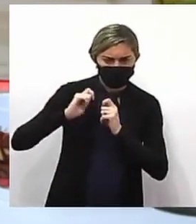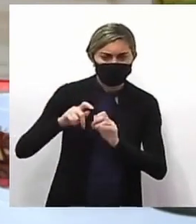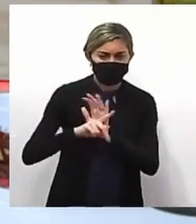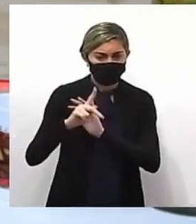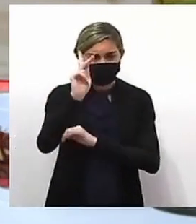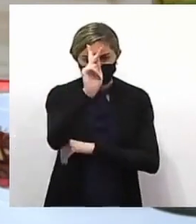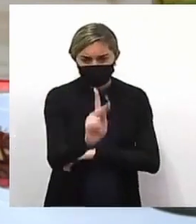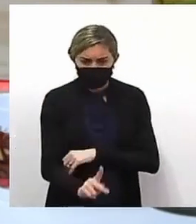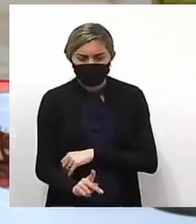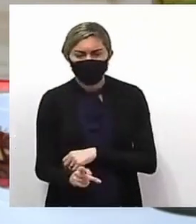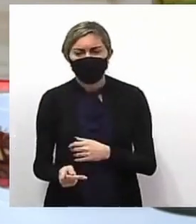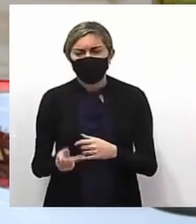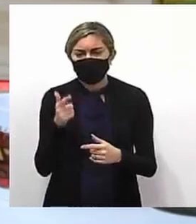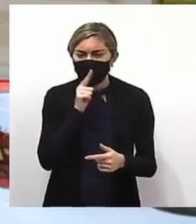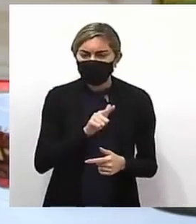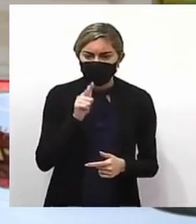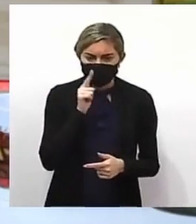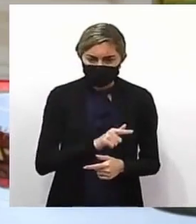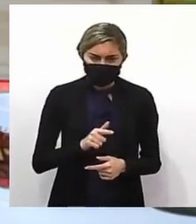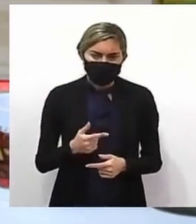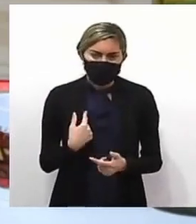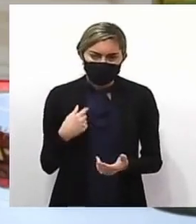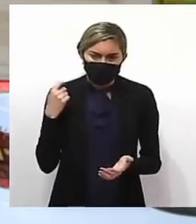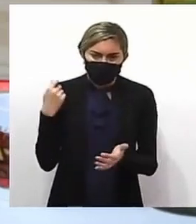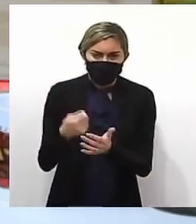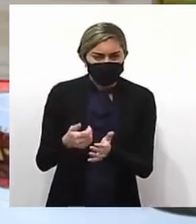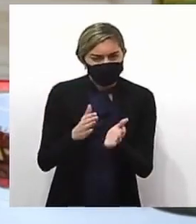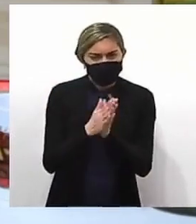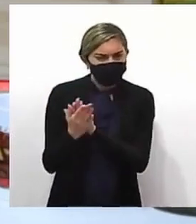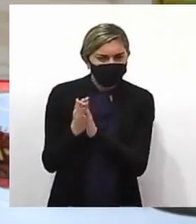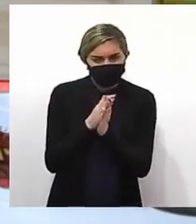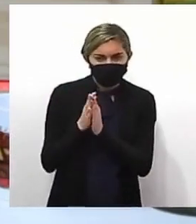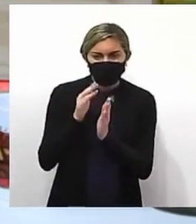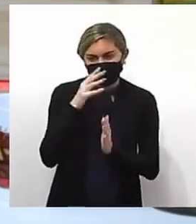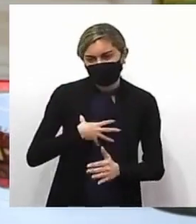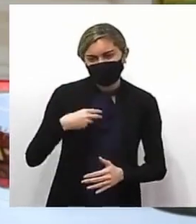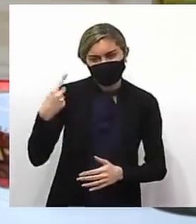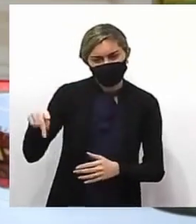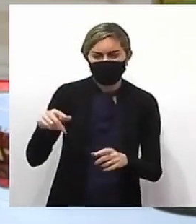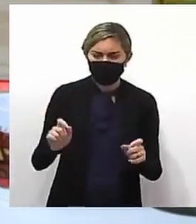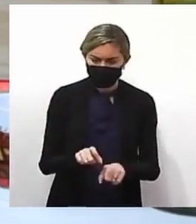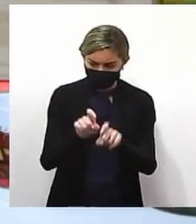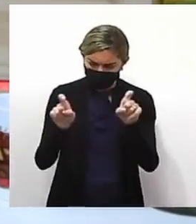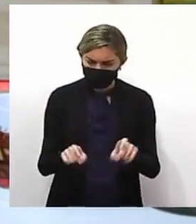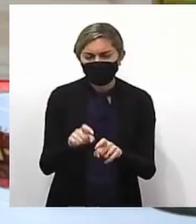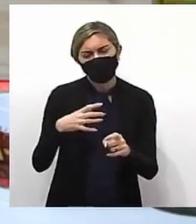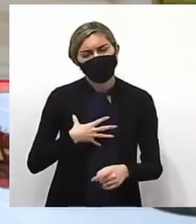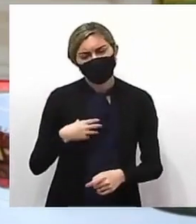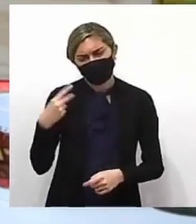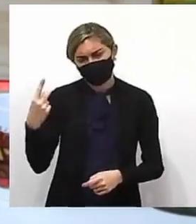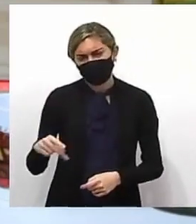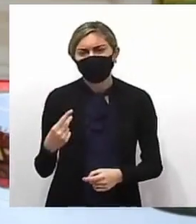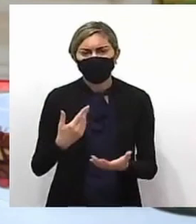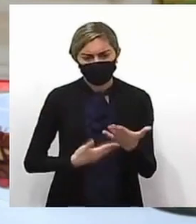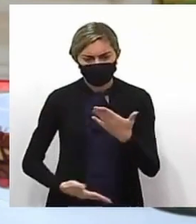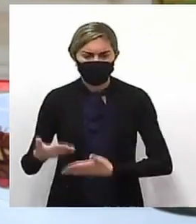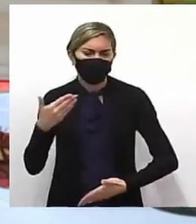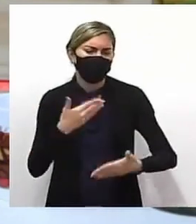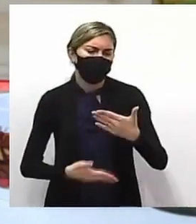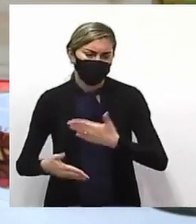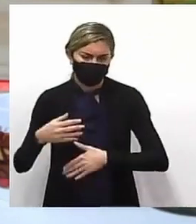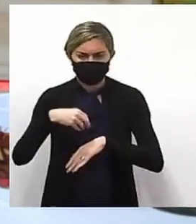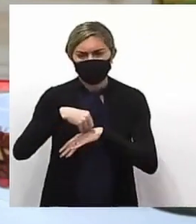ela mesma, ela consegue comprar uma Barbie para a filha dela, ela consegue comprar um computador para a filha dela. Então a relação que eu